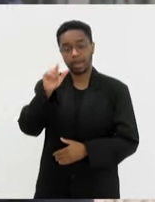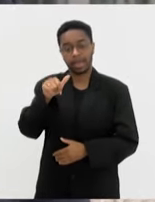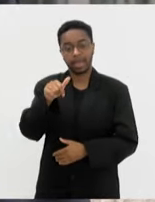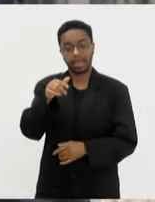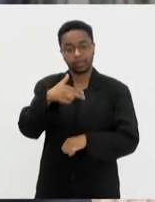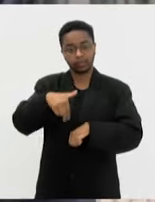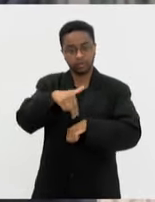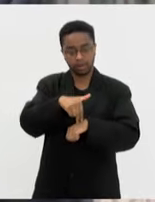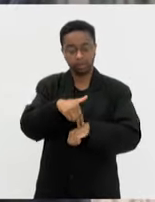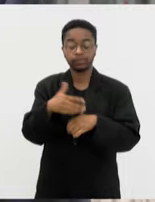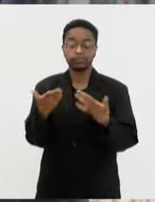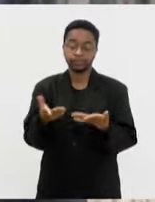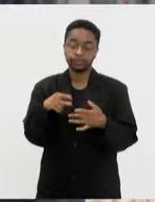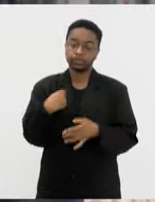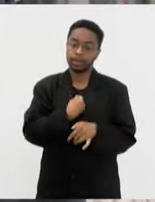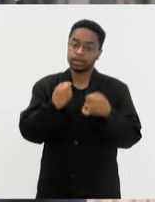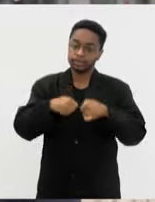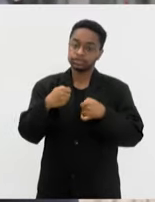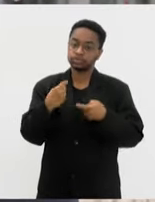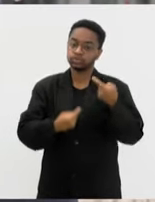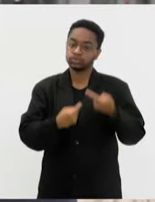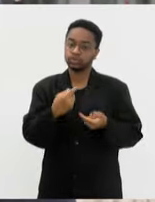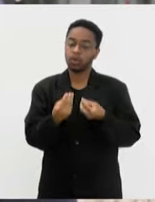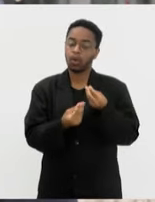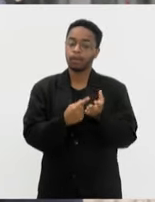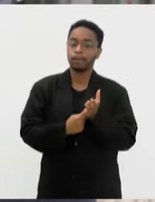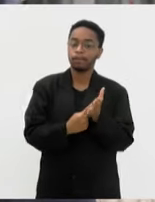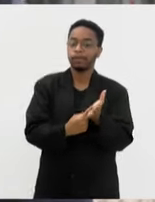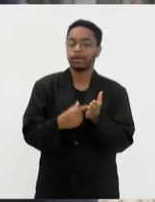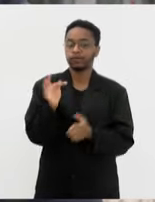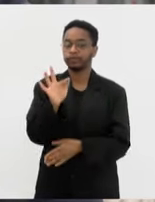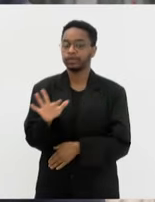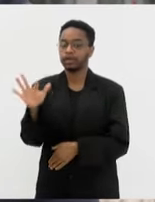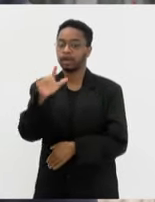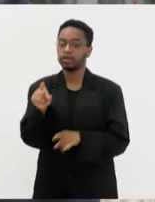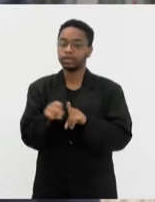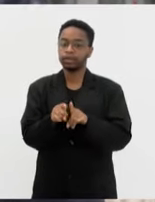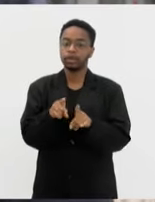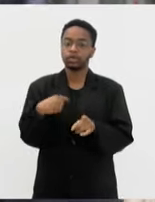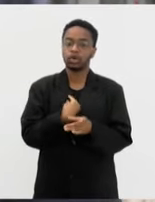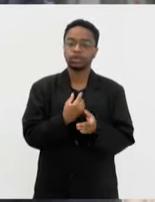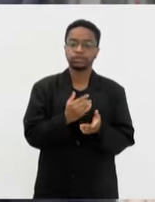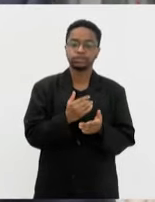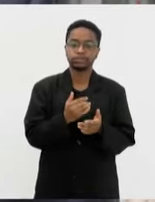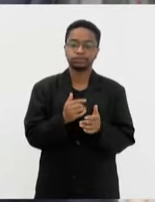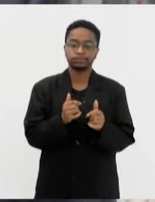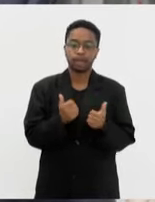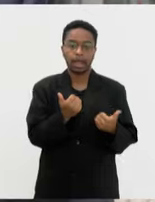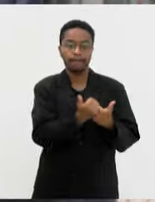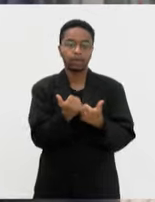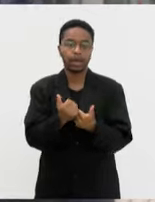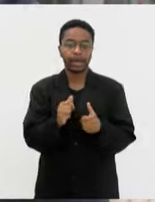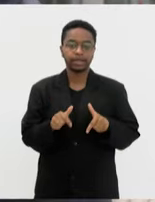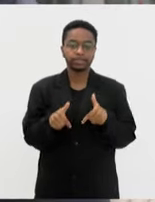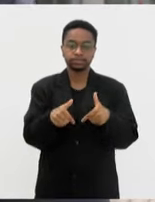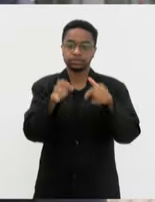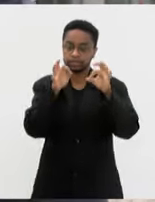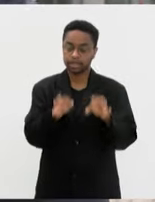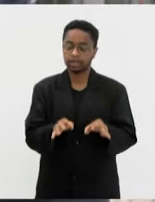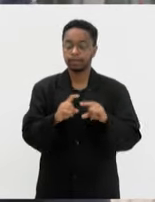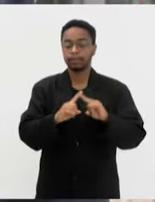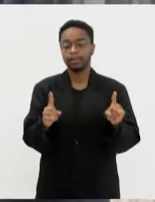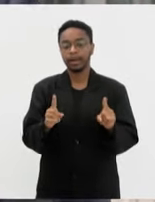é necessária uma discussão do Pacto Federativo. Nós temos o condão de dar subsídios a ações concretas, como, por exemplo, a judicialização, mas,